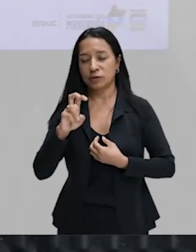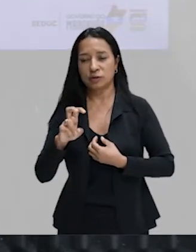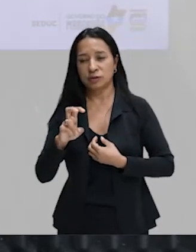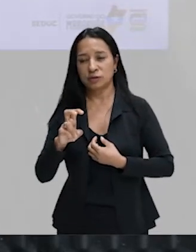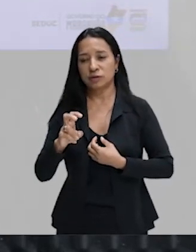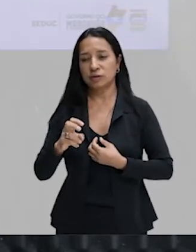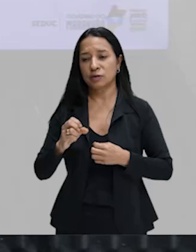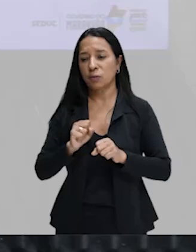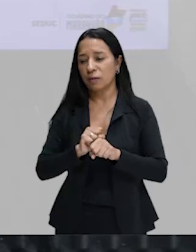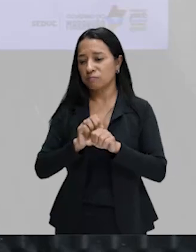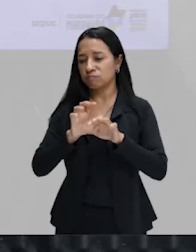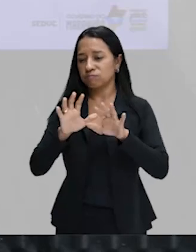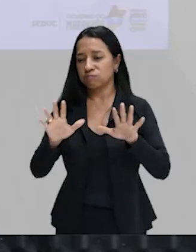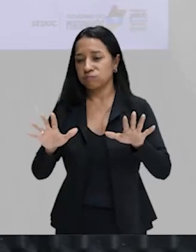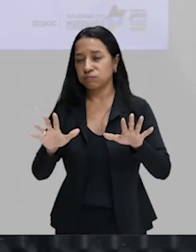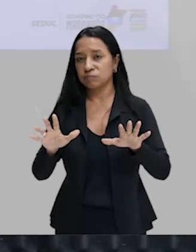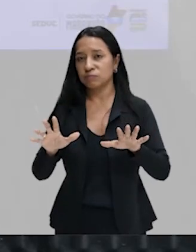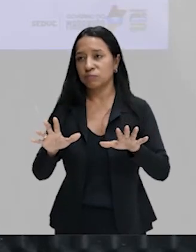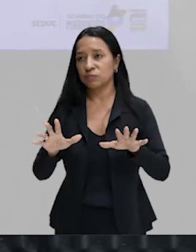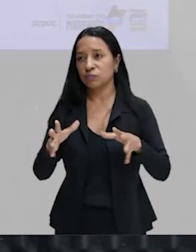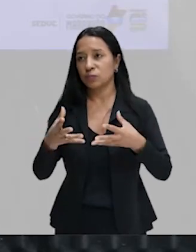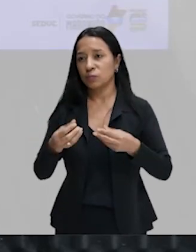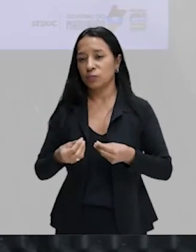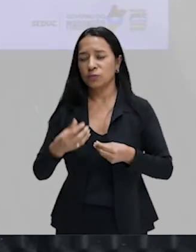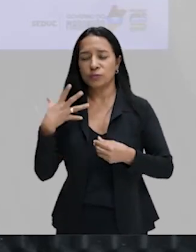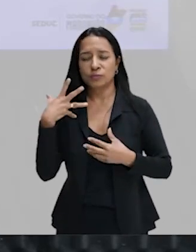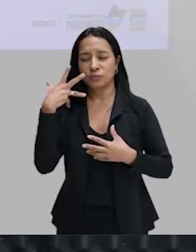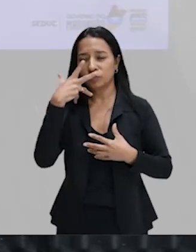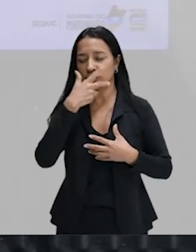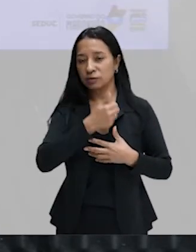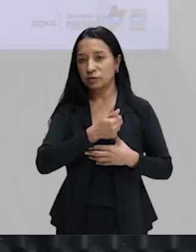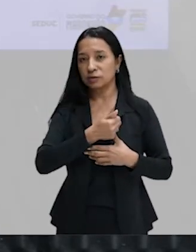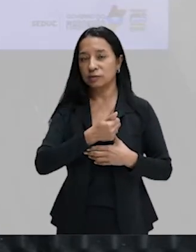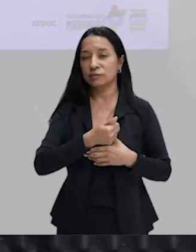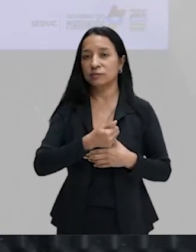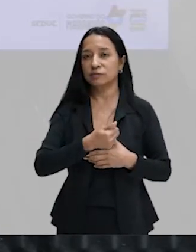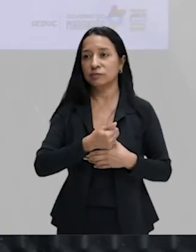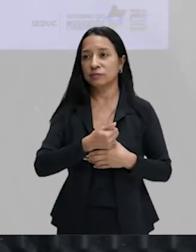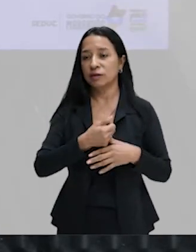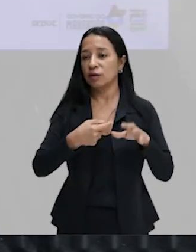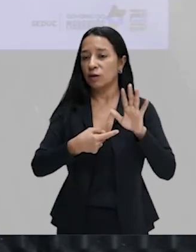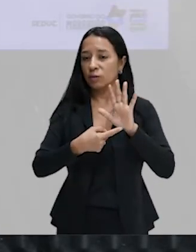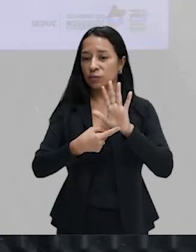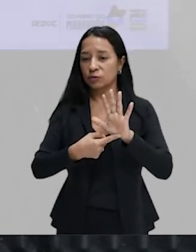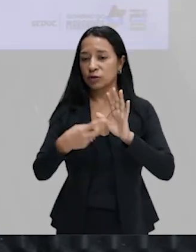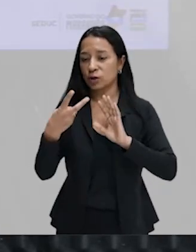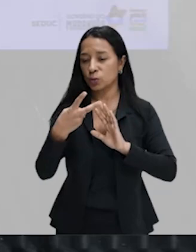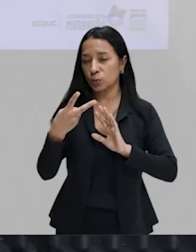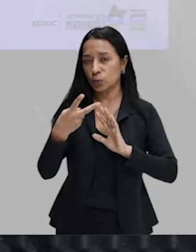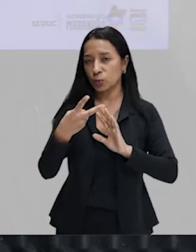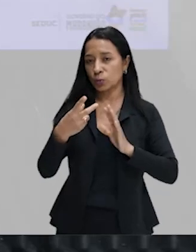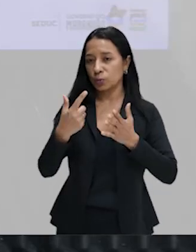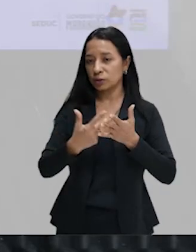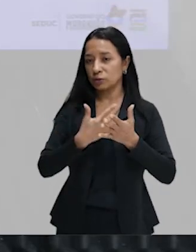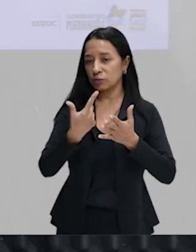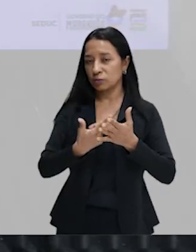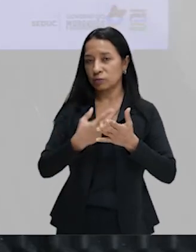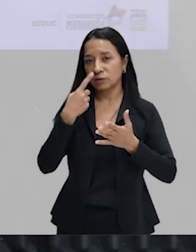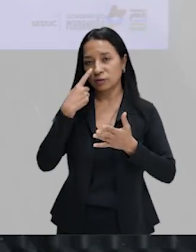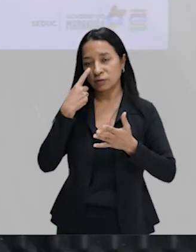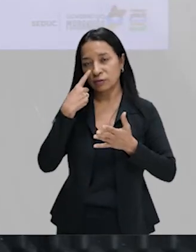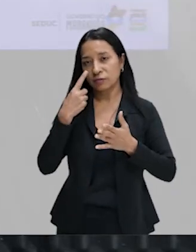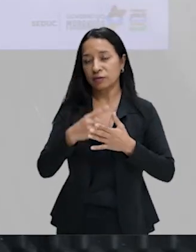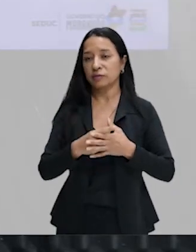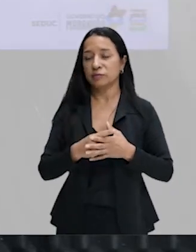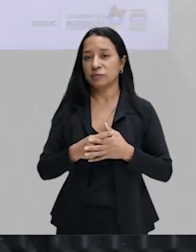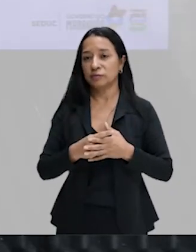rica, é muito linda. Eu dei destaque para duas obras que vocês já ouviram falar. Grande